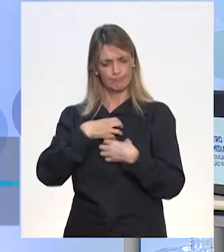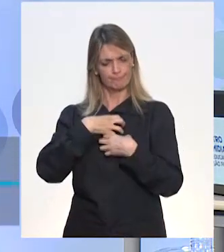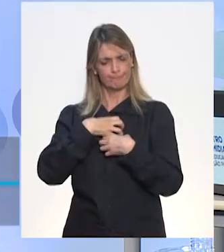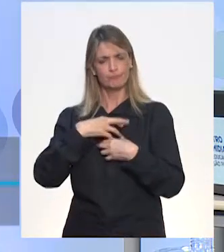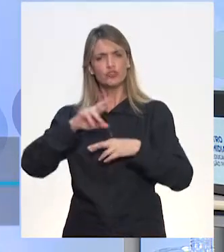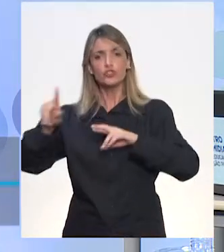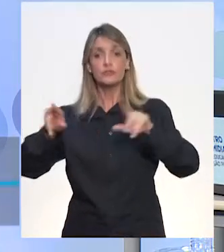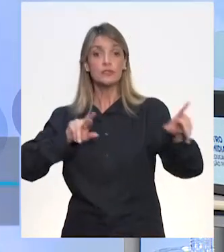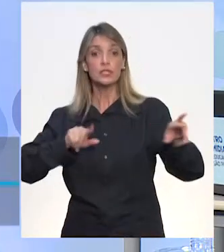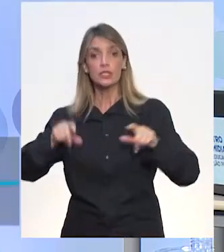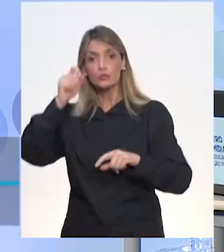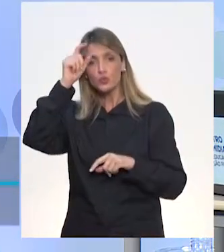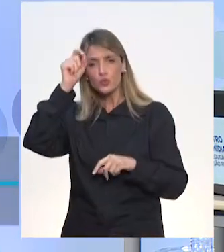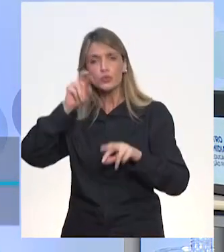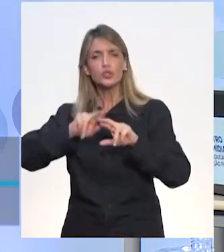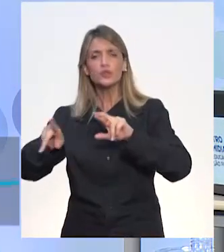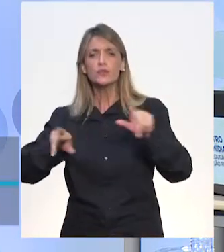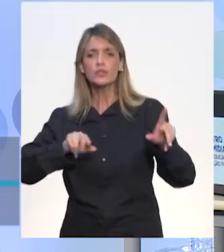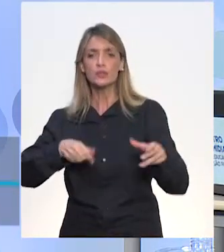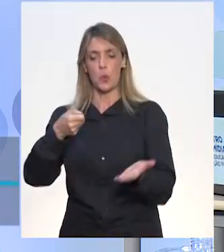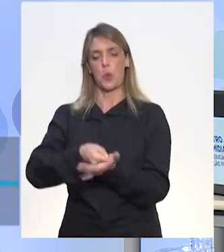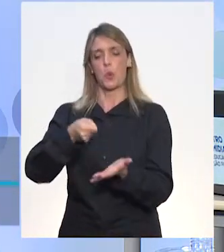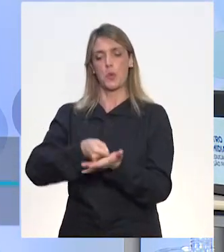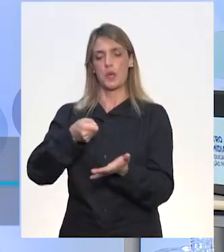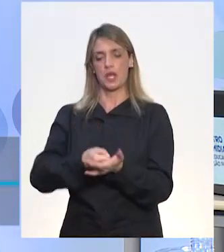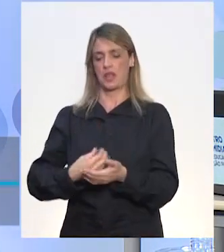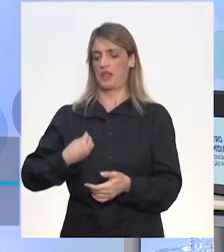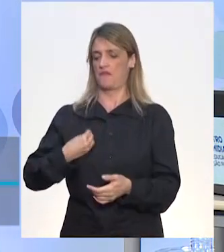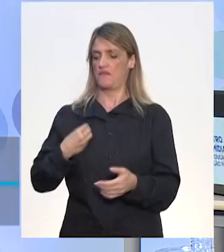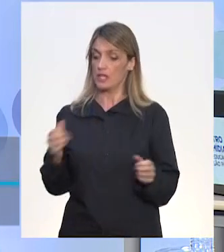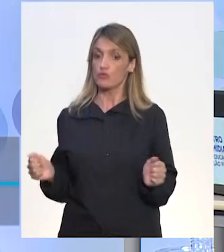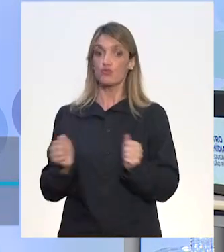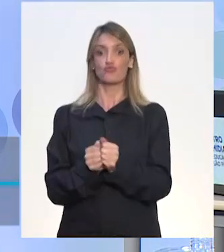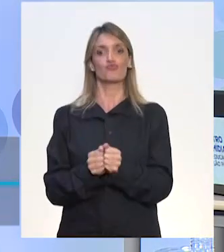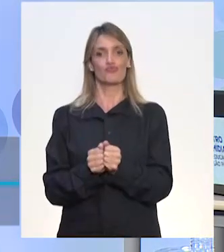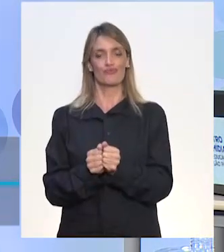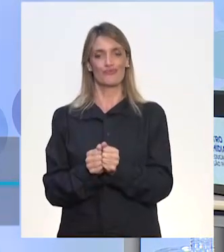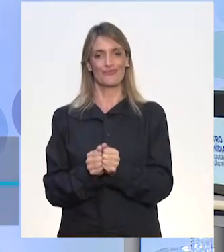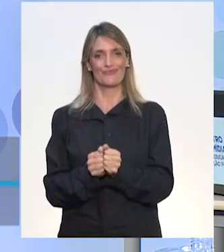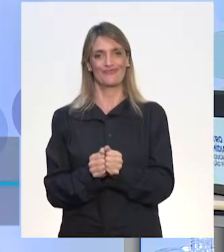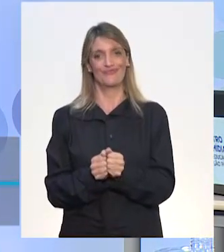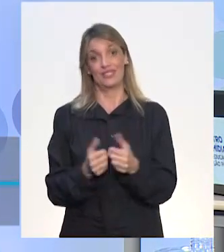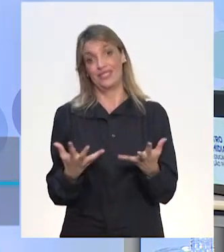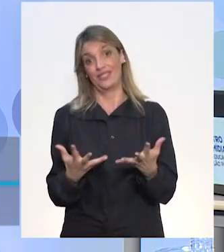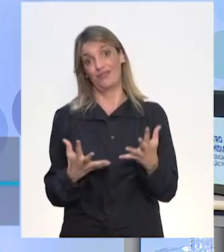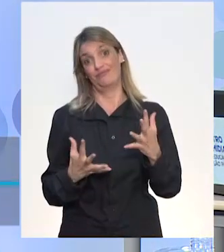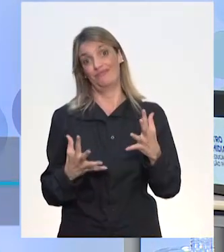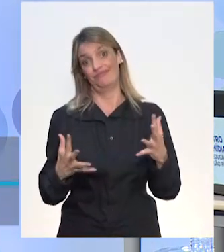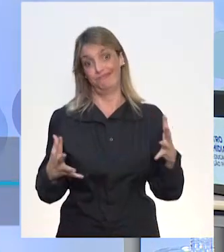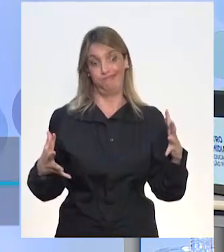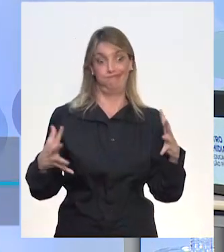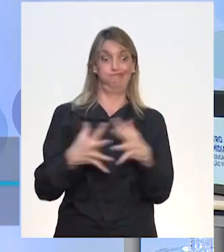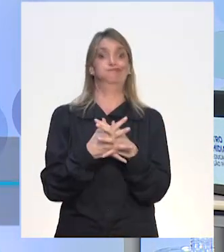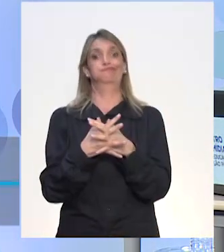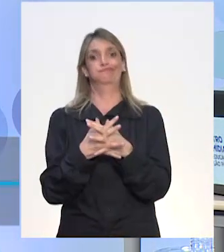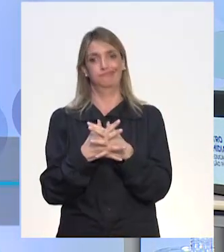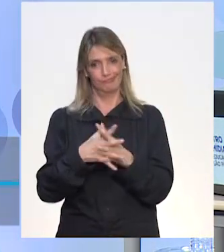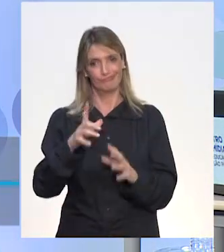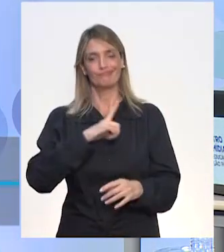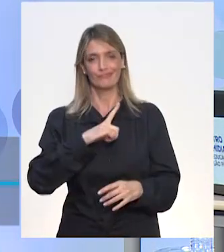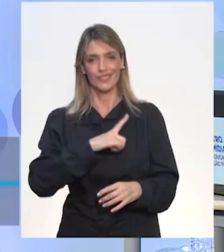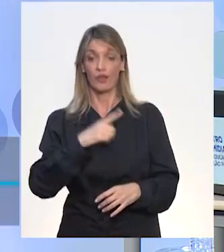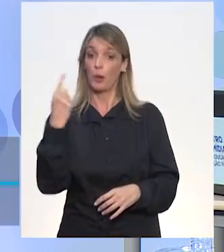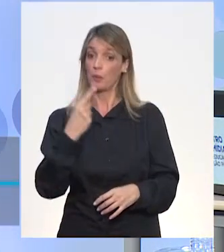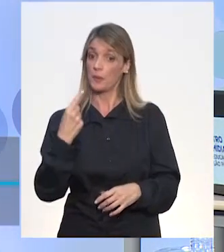foram obrigados a conviver na mesma região. E isso, é claro, acaba sendo um barril de pólvora. E a Primeira